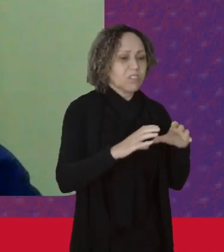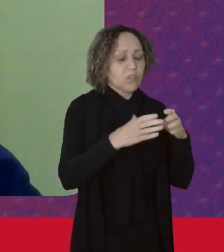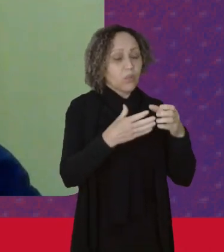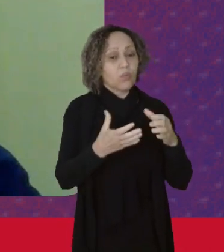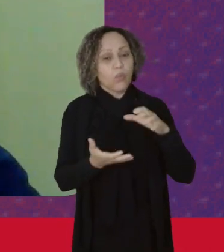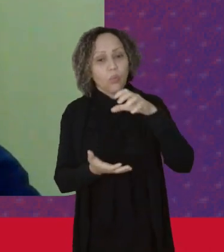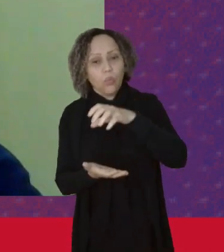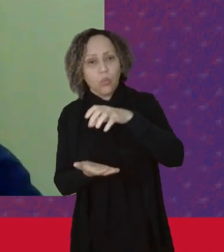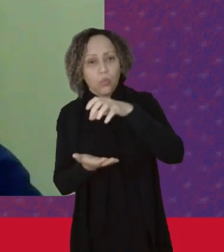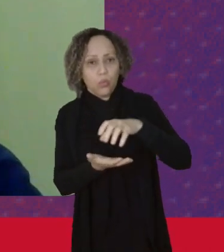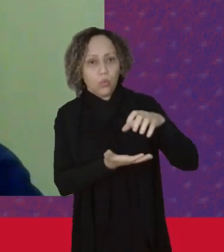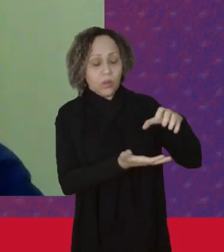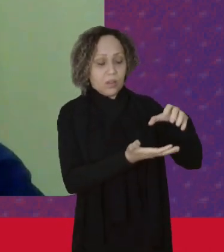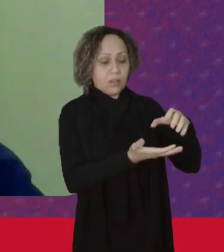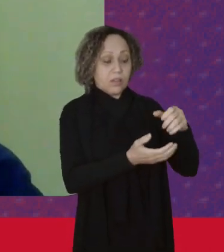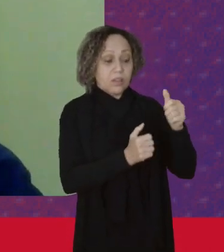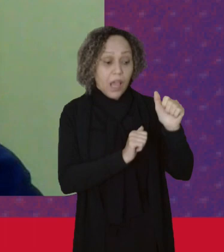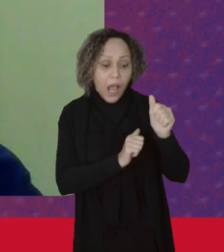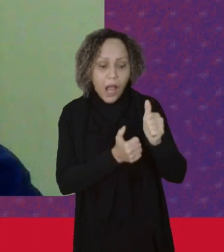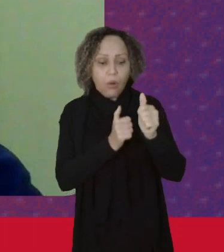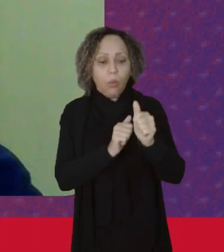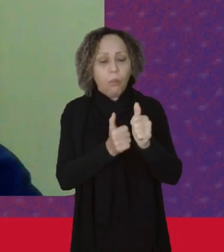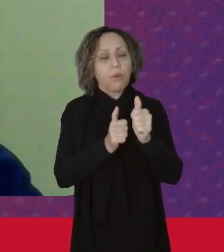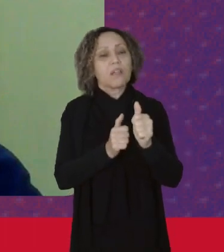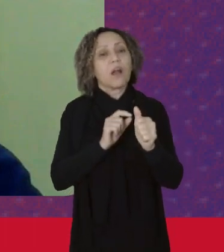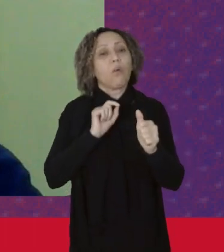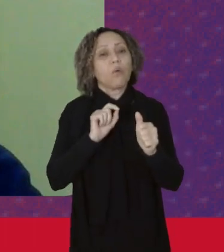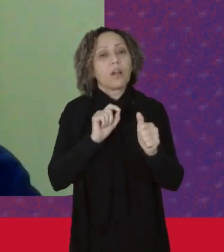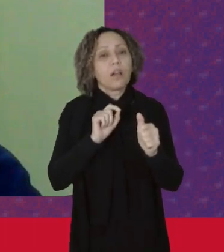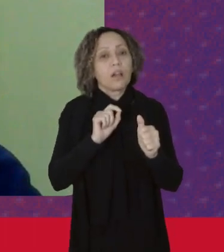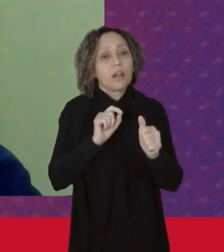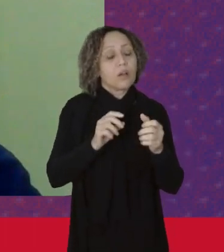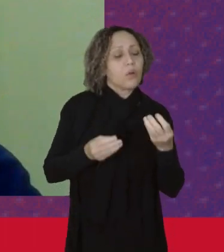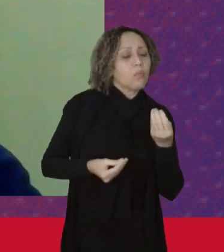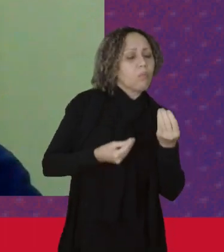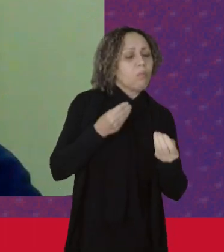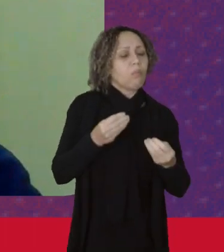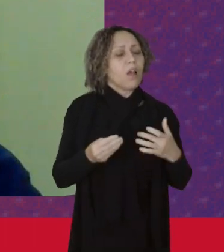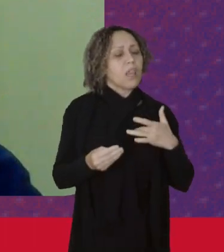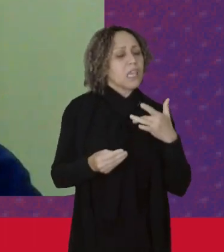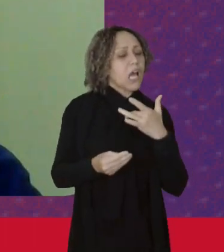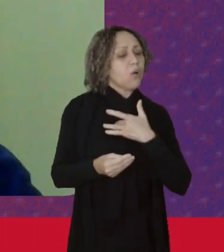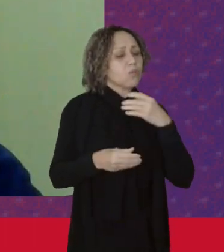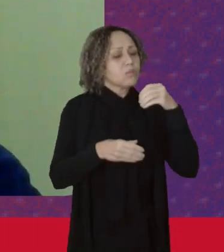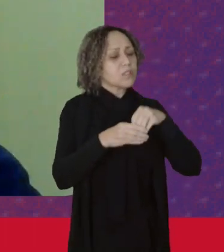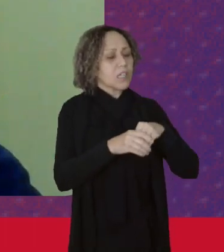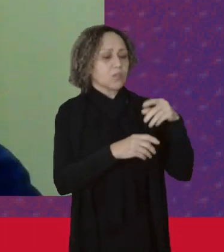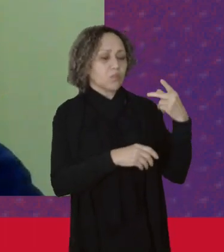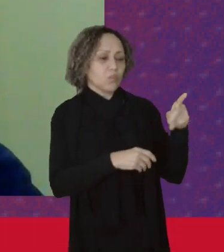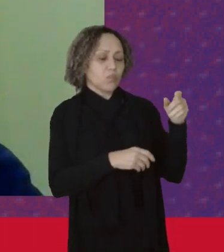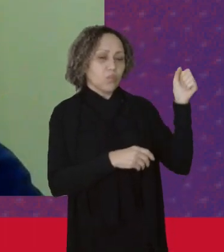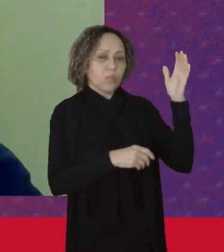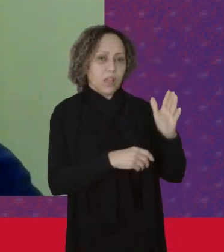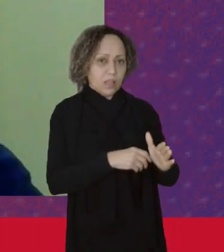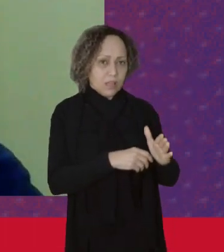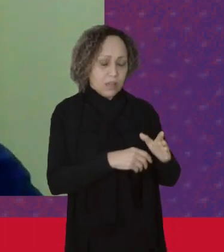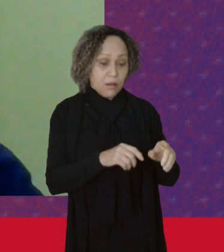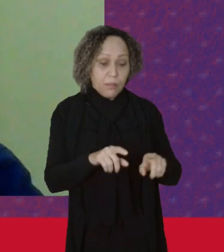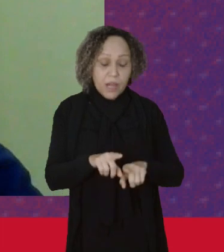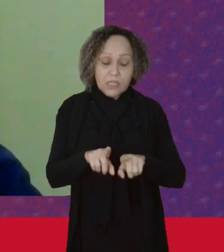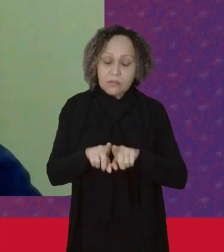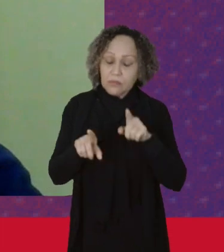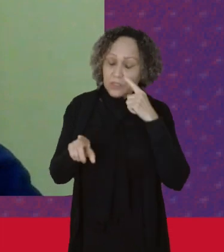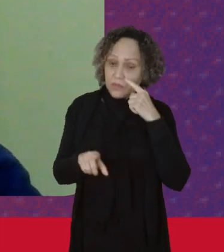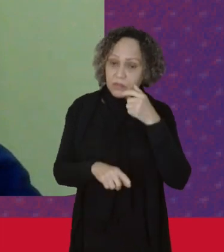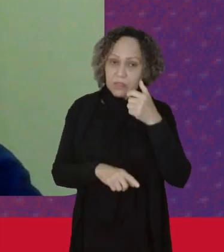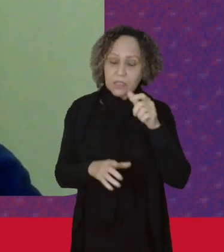intersetoriais que deveriam acompanhar a produção de saúde no país, mas ela não tem, se vocês olharem na Lei 8.080, não